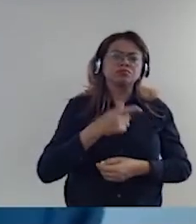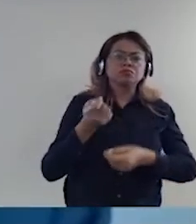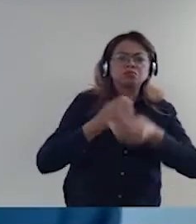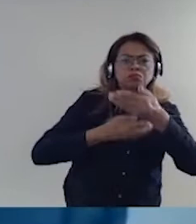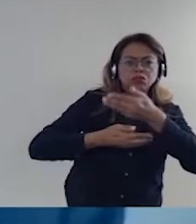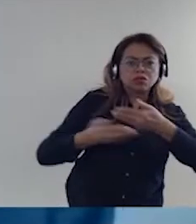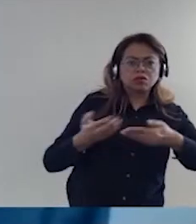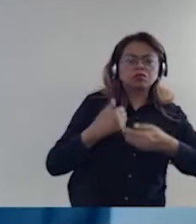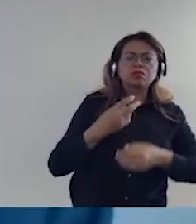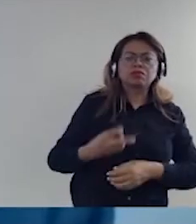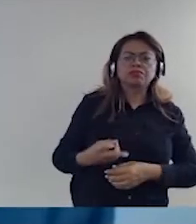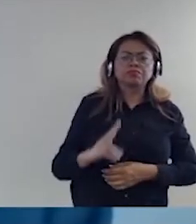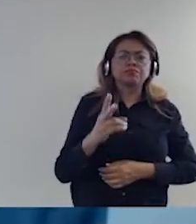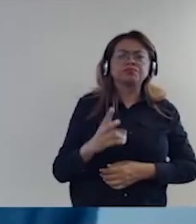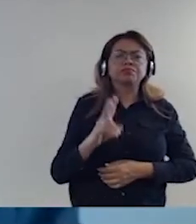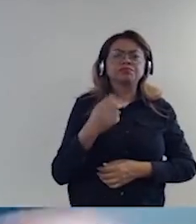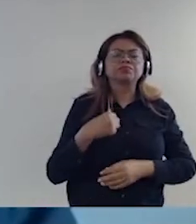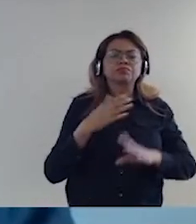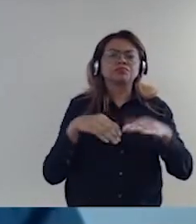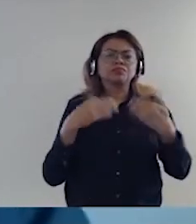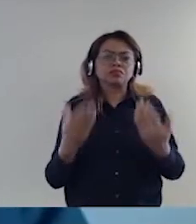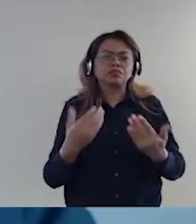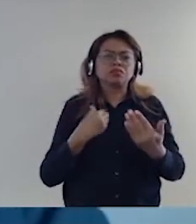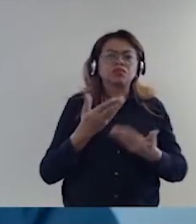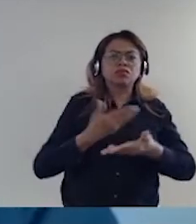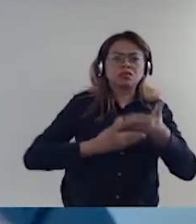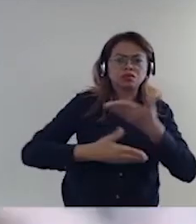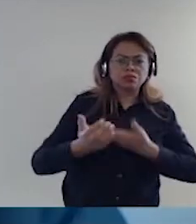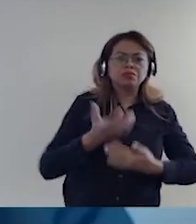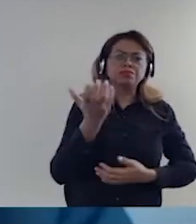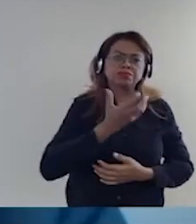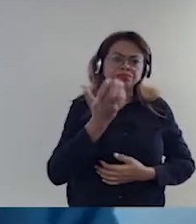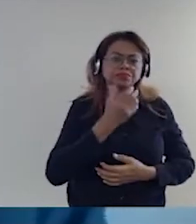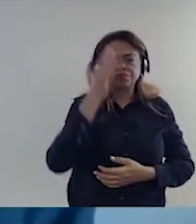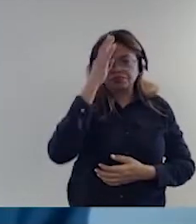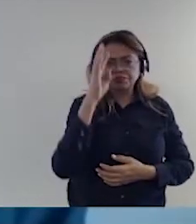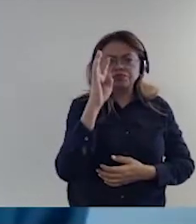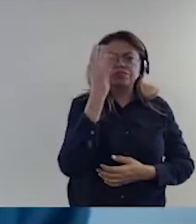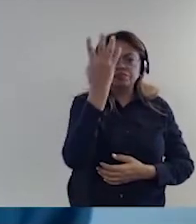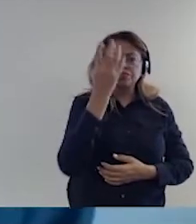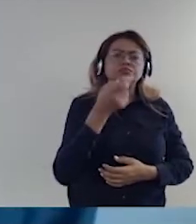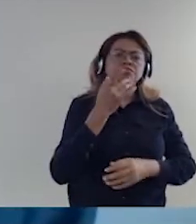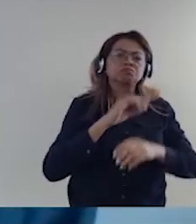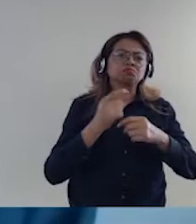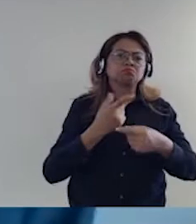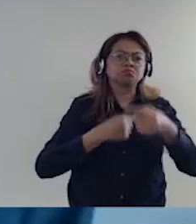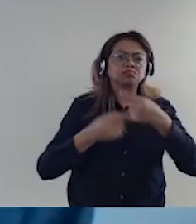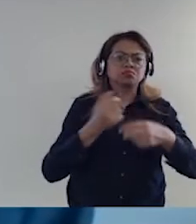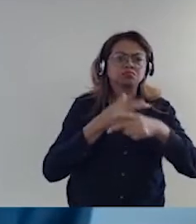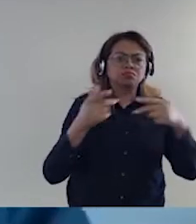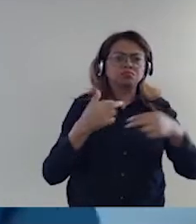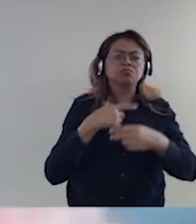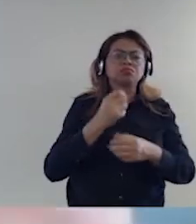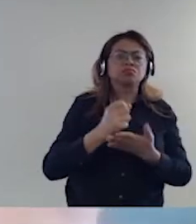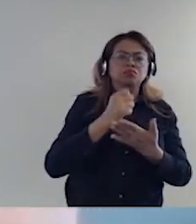negociação permanente, é benfazejo que as partes queiram resolver as suas circunstâncias